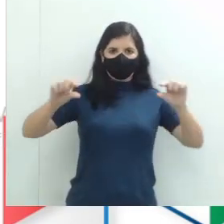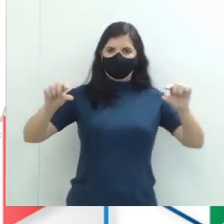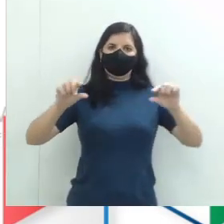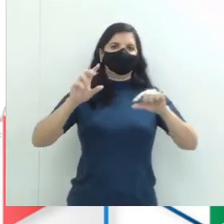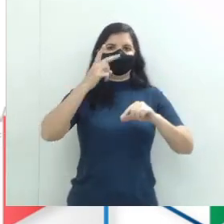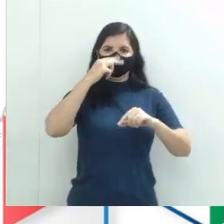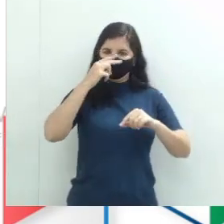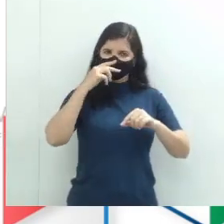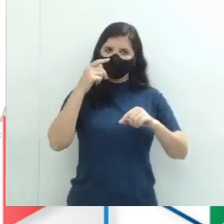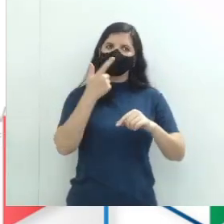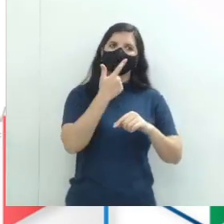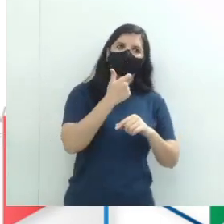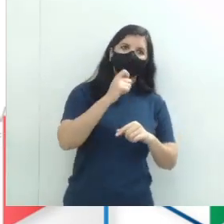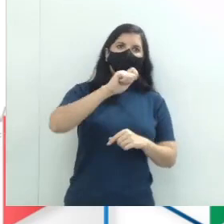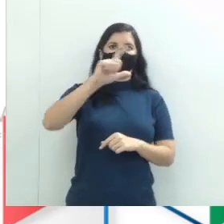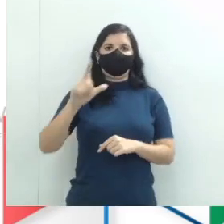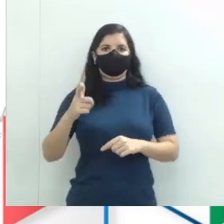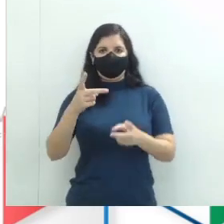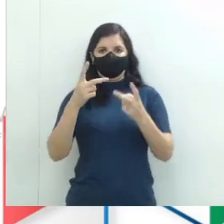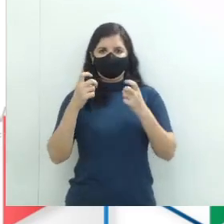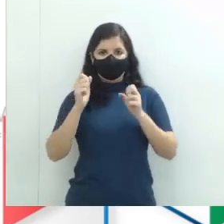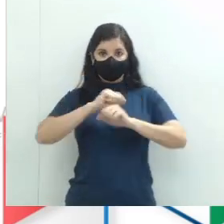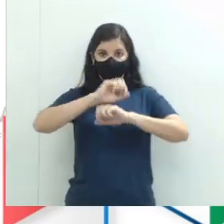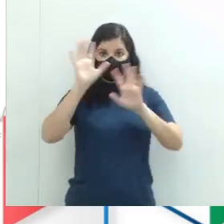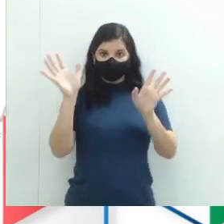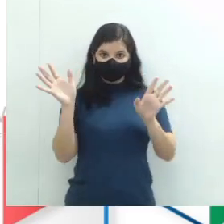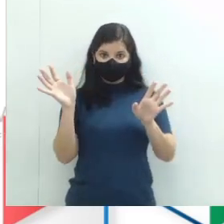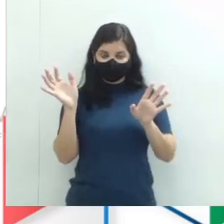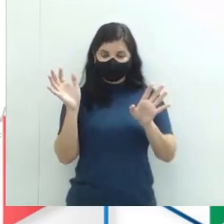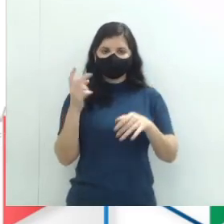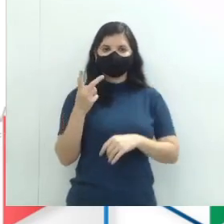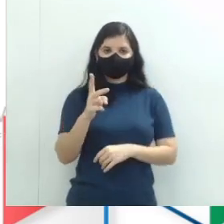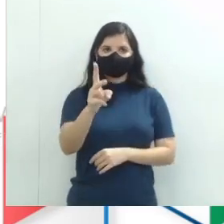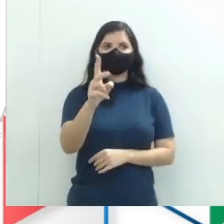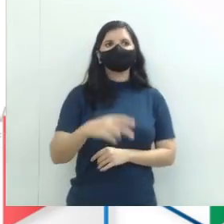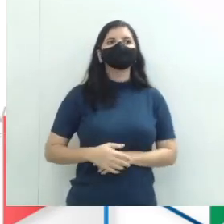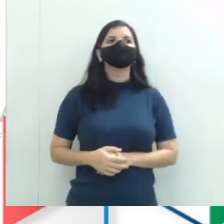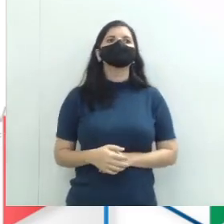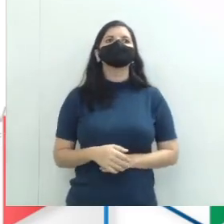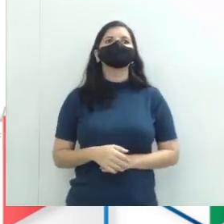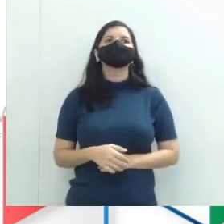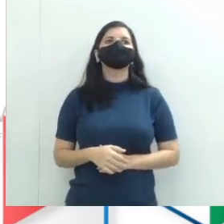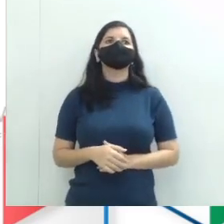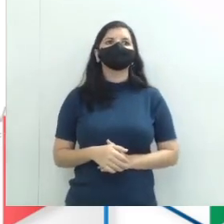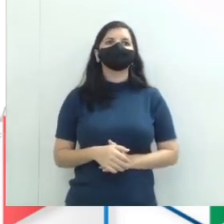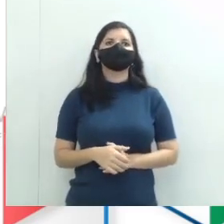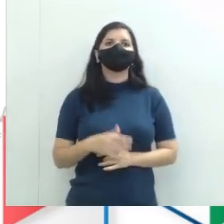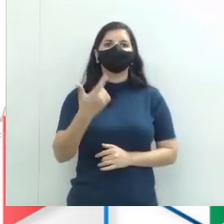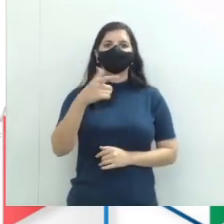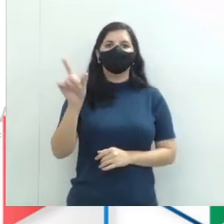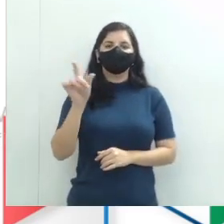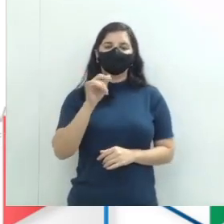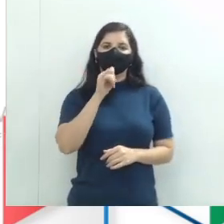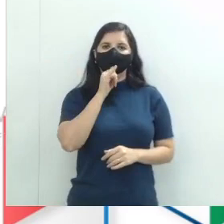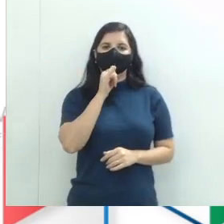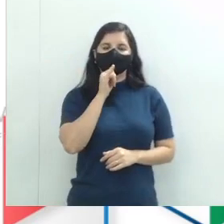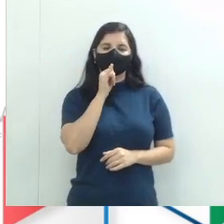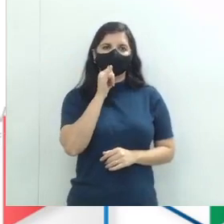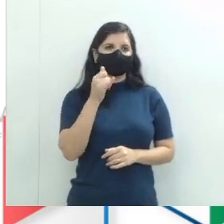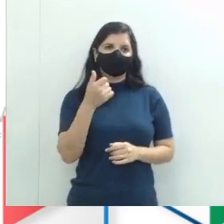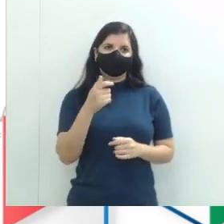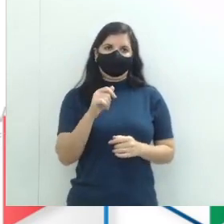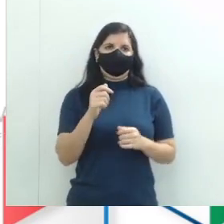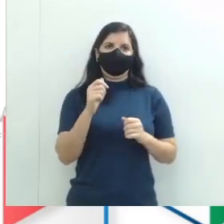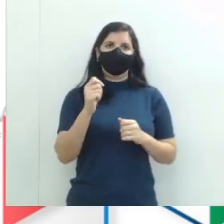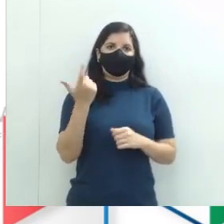está aí descrita em vermelho e em azul para você. Ficou claro? Segue comigo agora para a gente ver uma outra possibilidade no